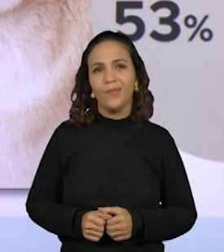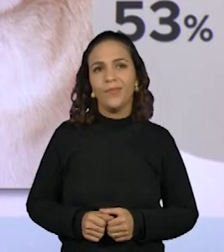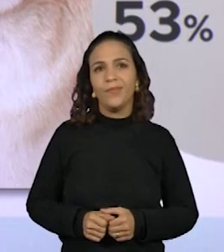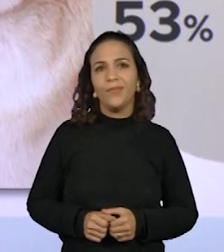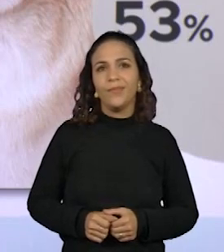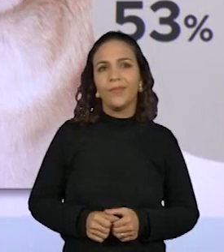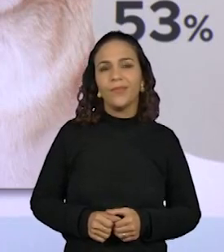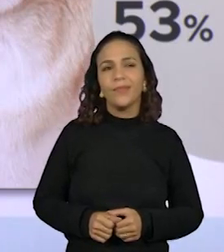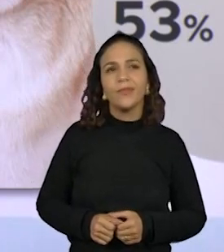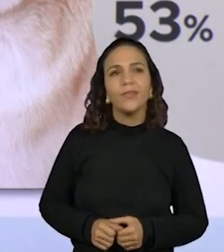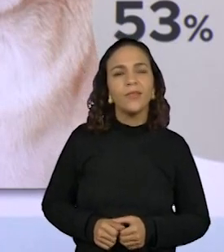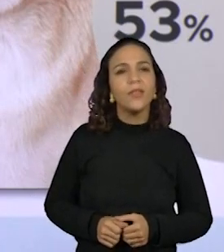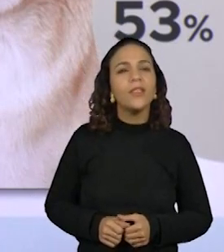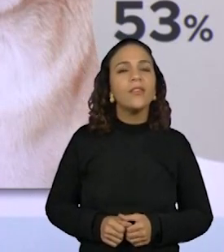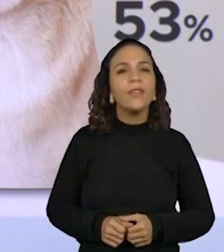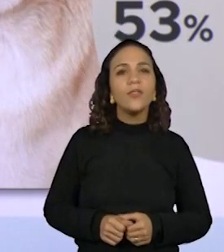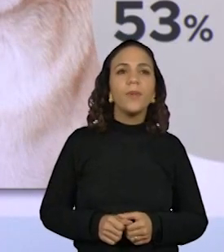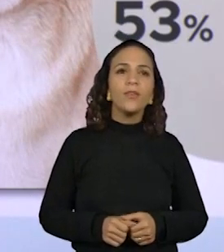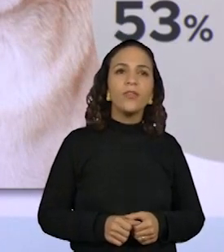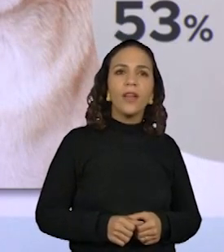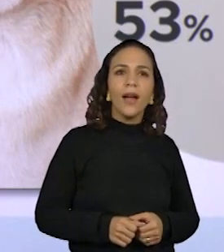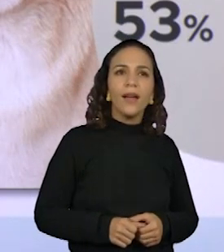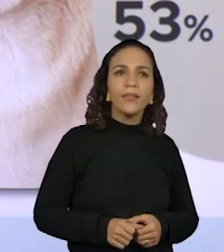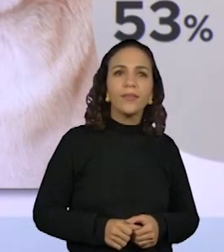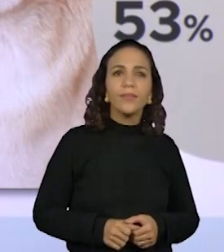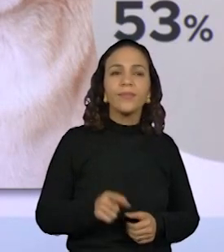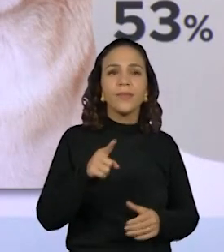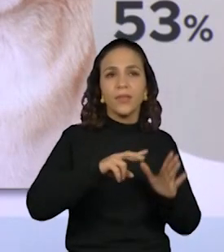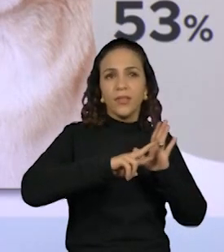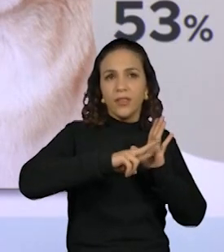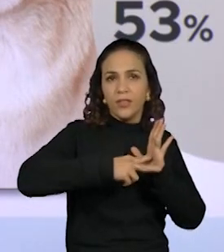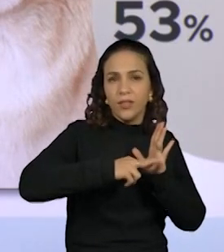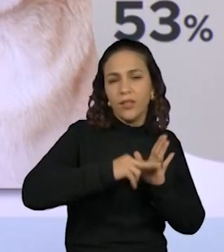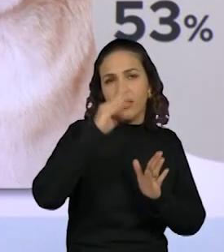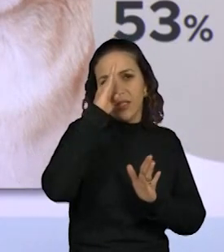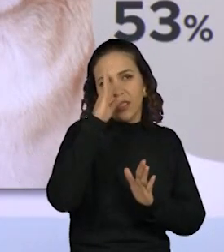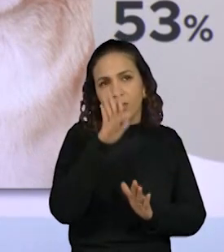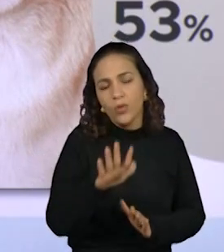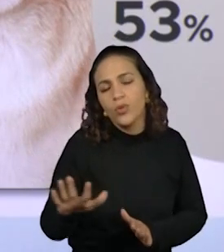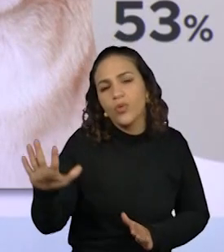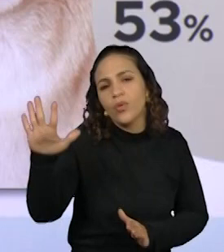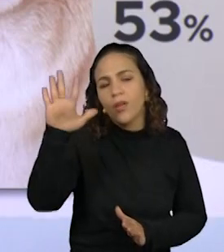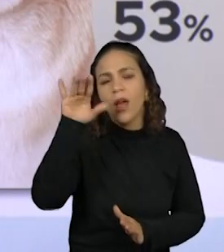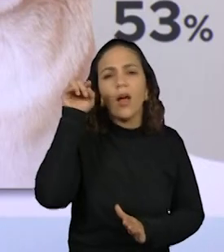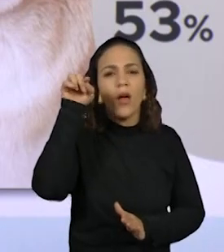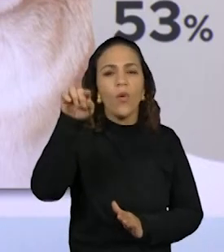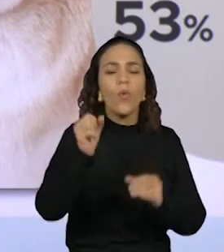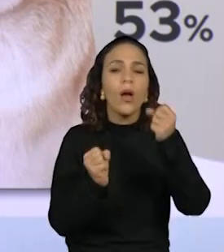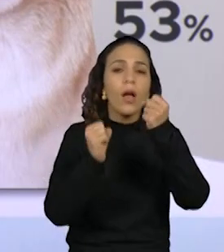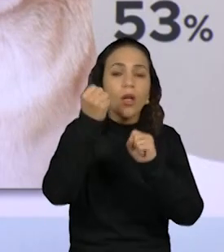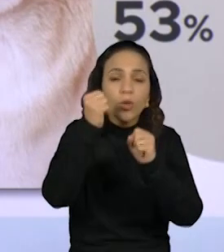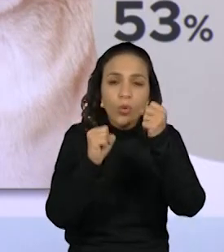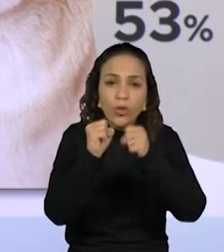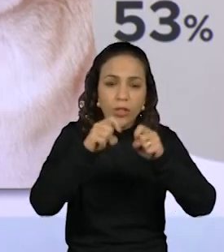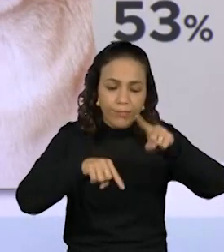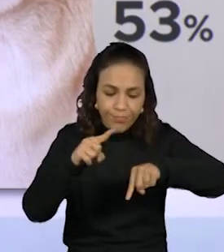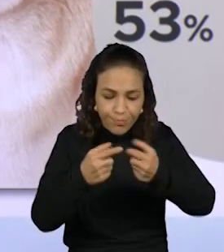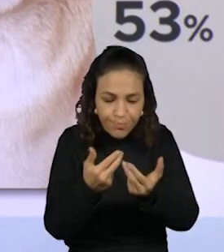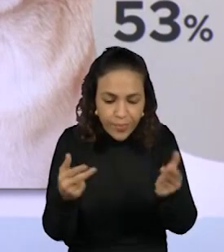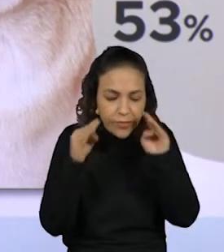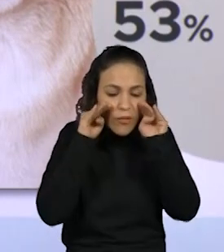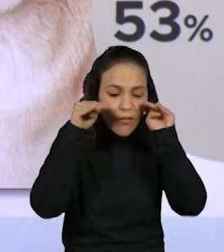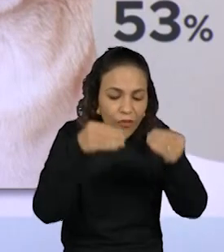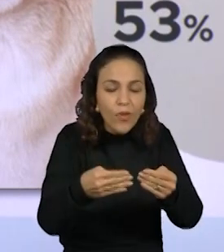Comissão de Animais de Companhia do Sindicato Nacional da Indústria de Produtos para a Saúde Animal.